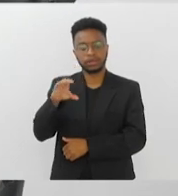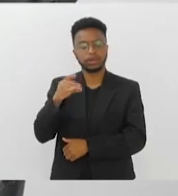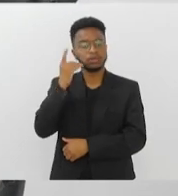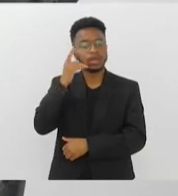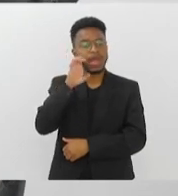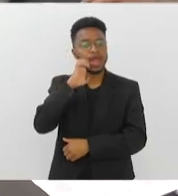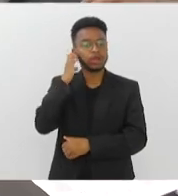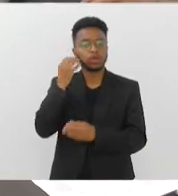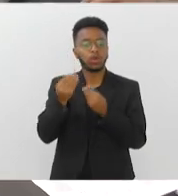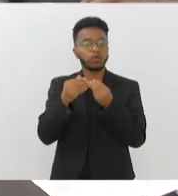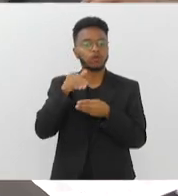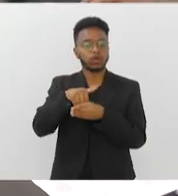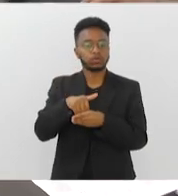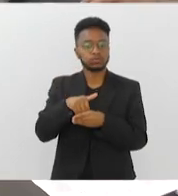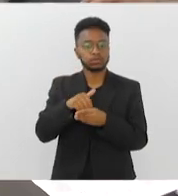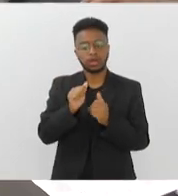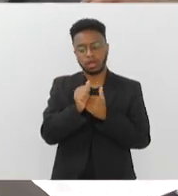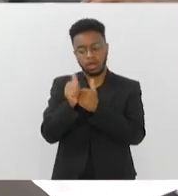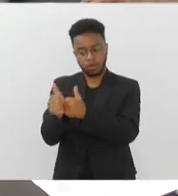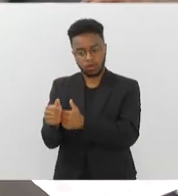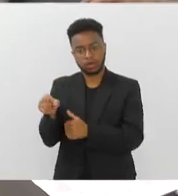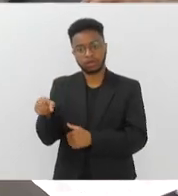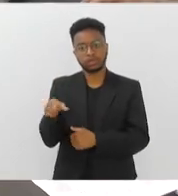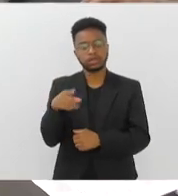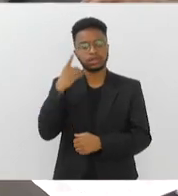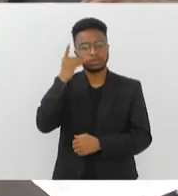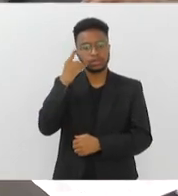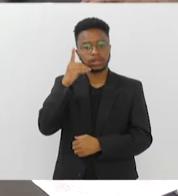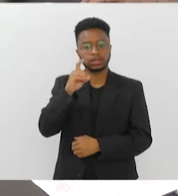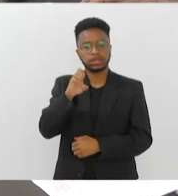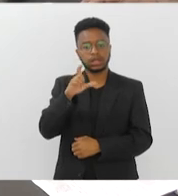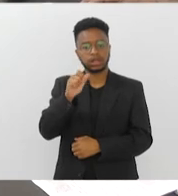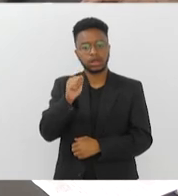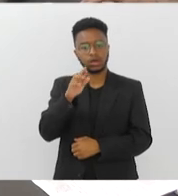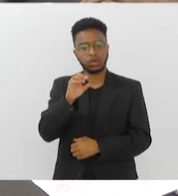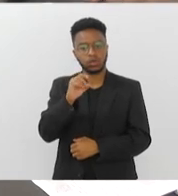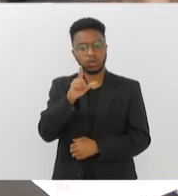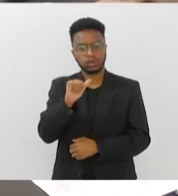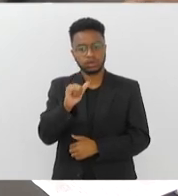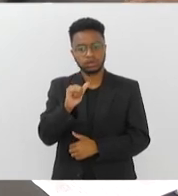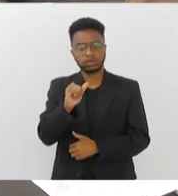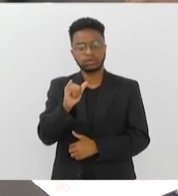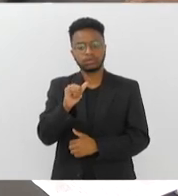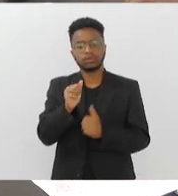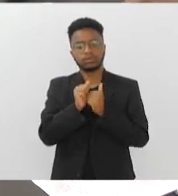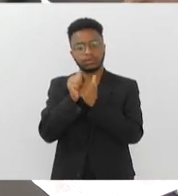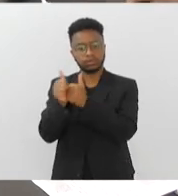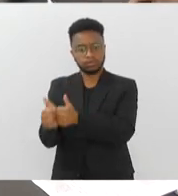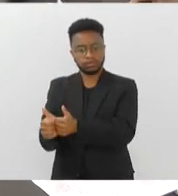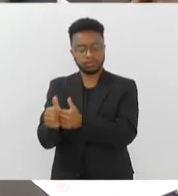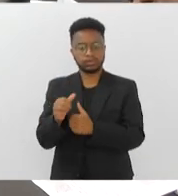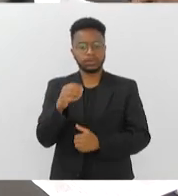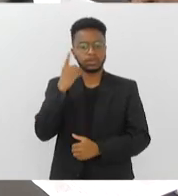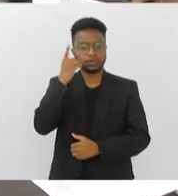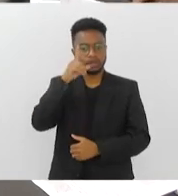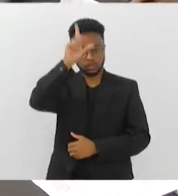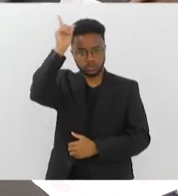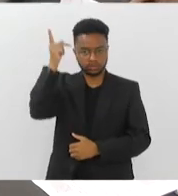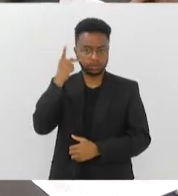Élica. Acompanhando o deputado Mink. Deputado Guilherme Delaroglia. Acompanho o deputado Mink. Deputado Luiz